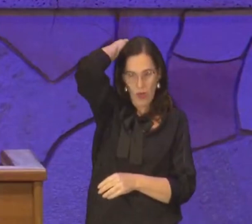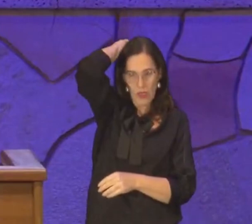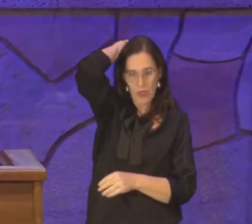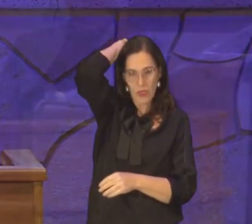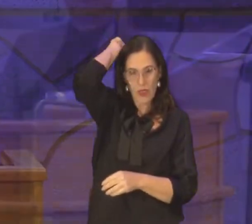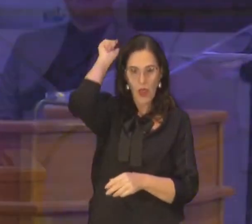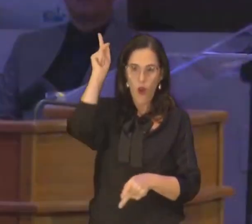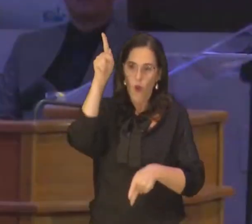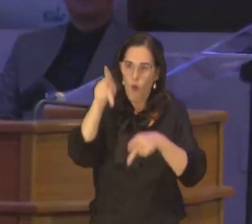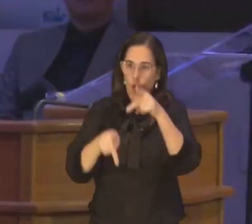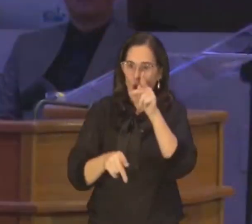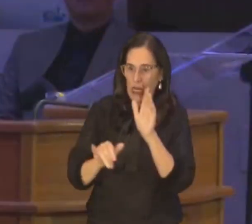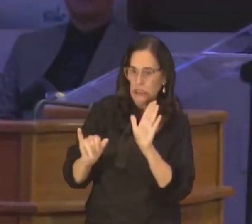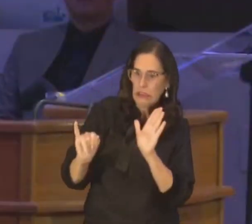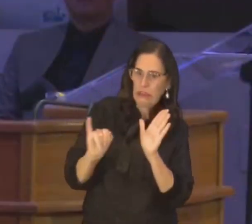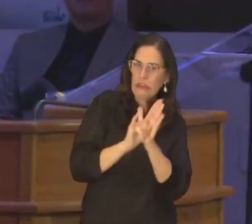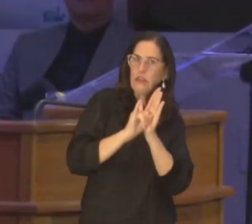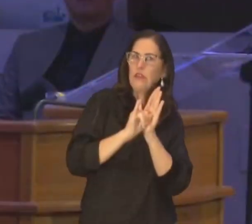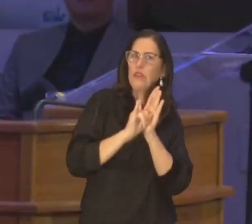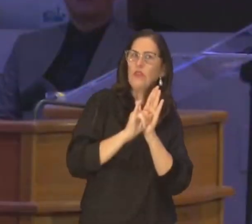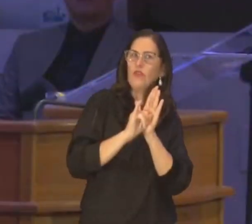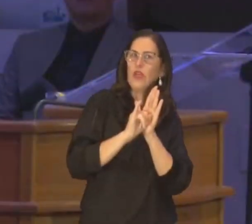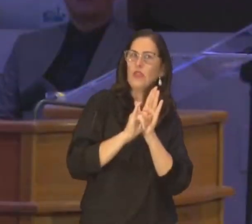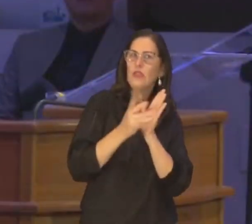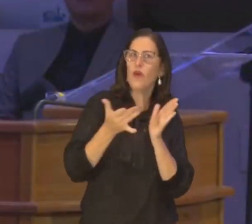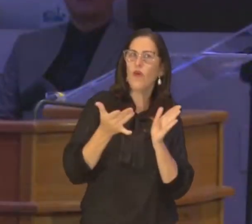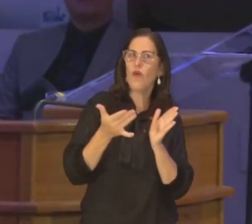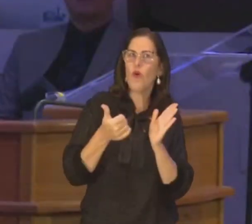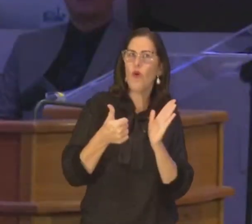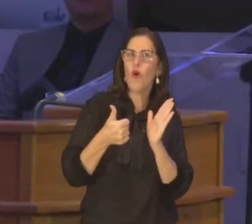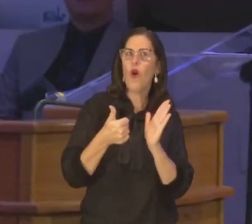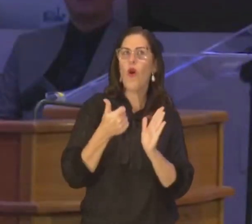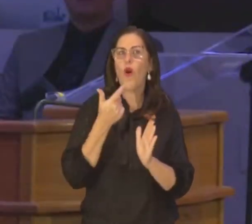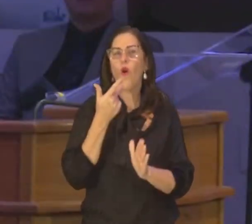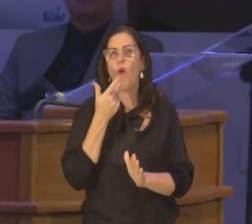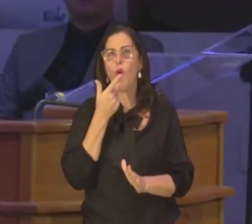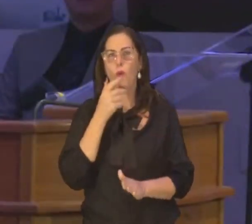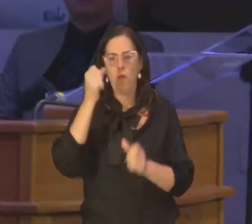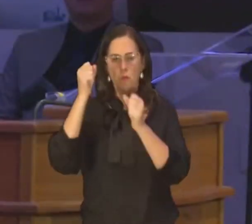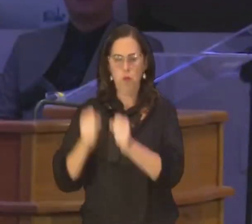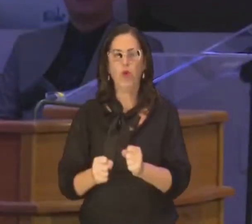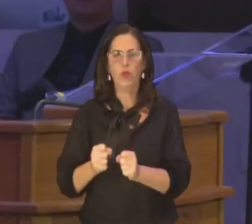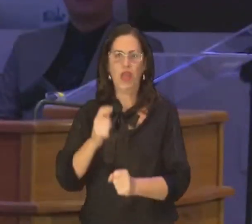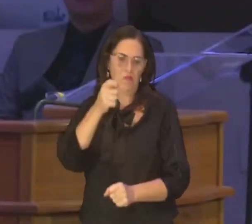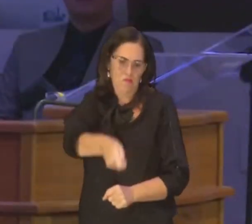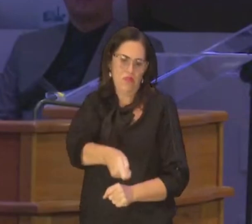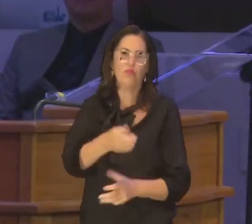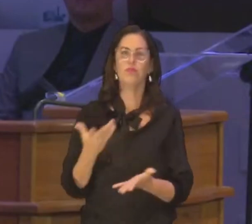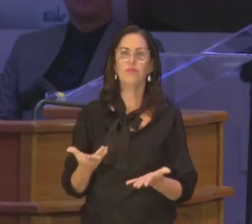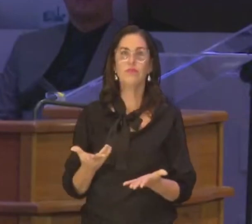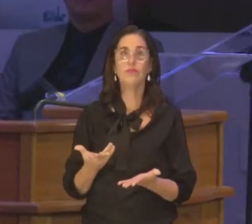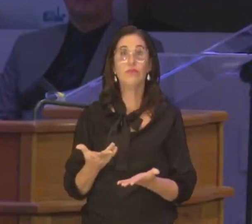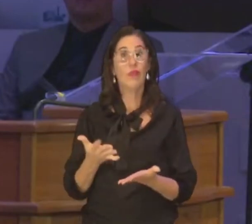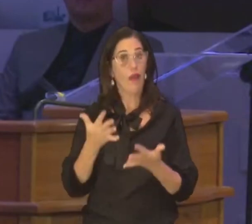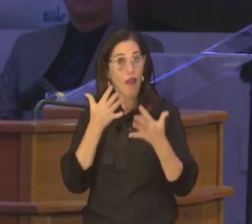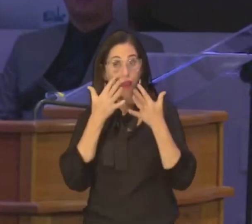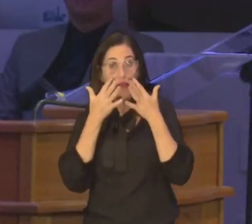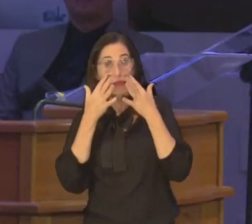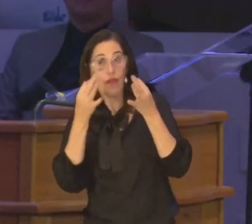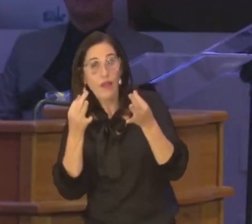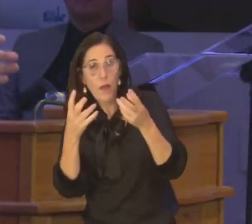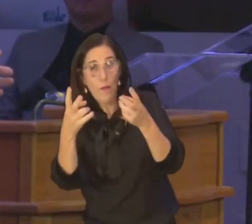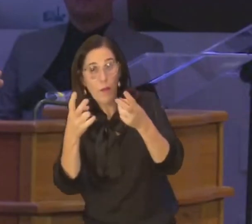uma identificação fiel com o poder que estava instituído. É muito interessante perceber